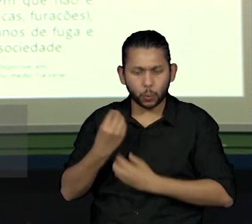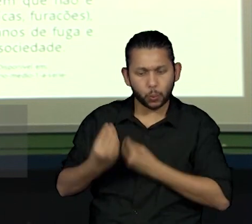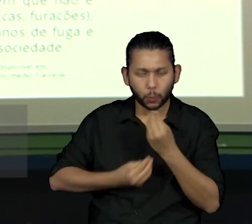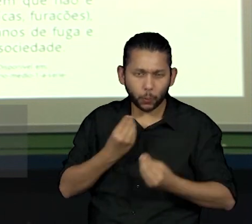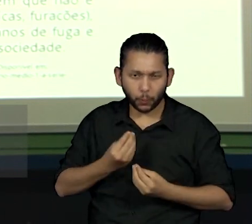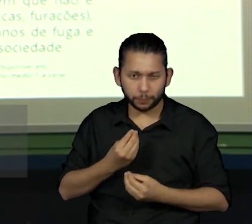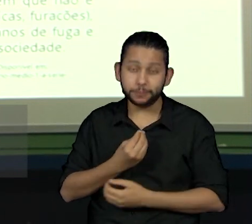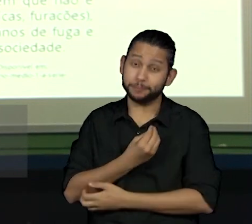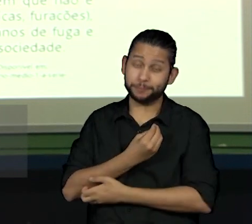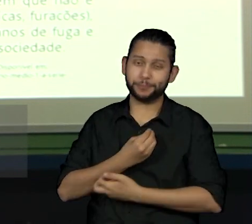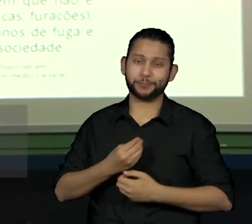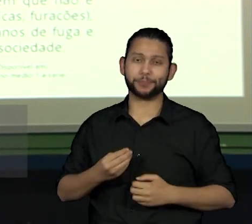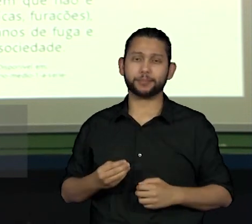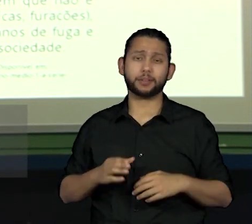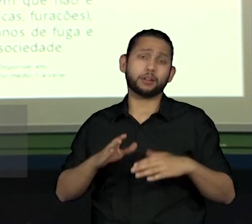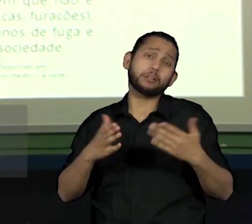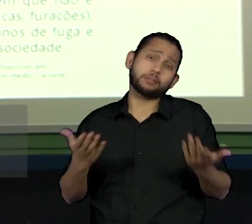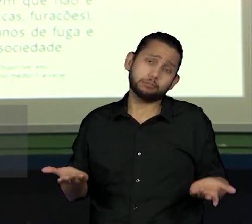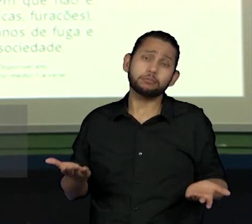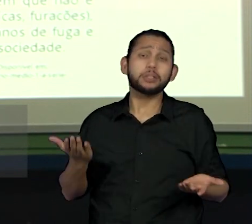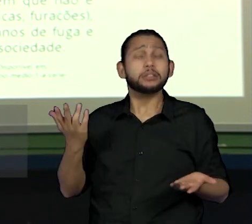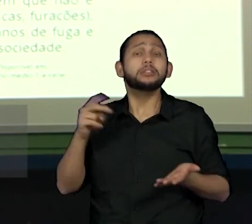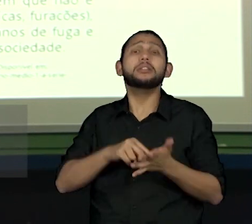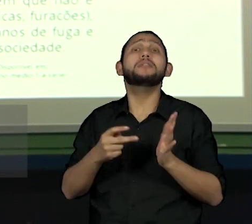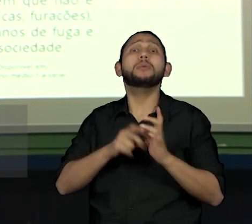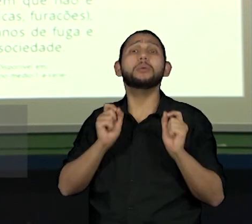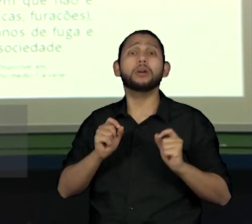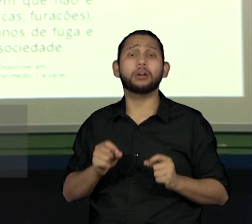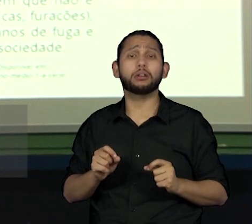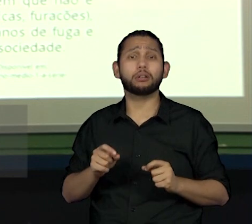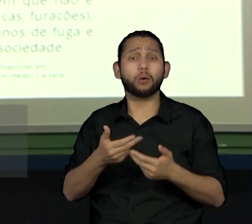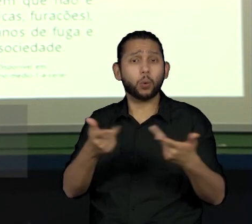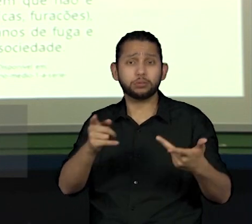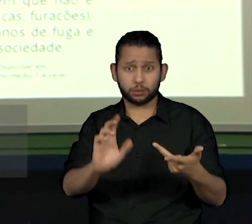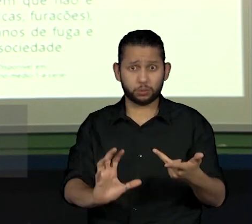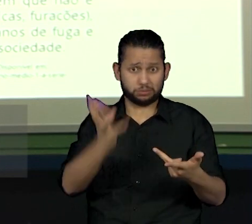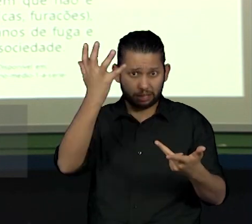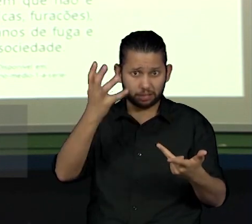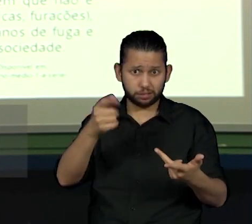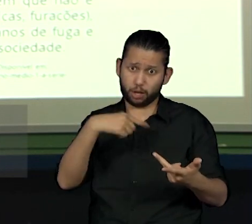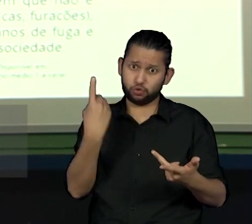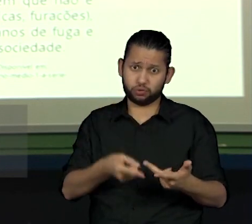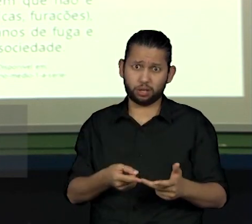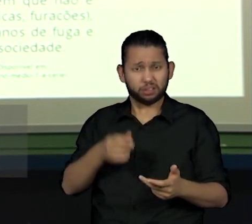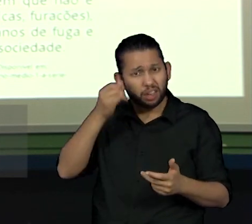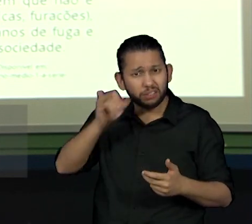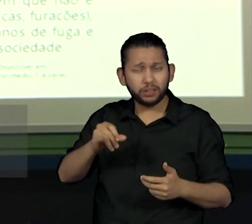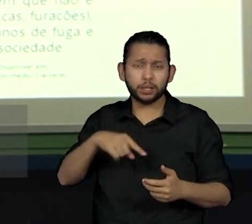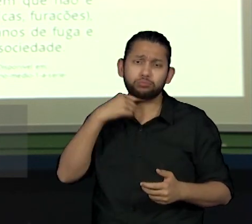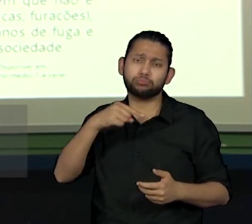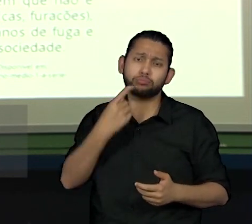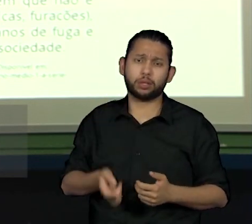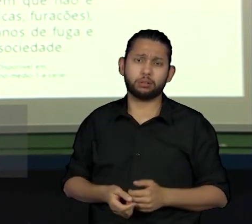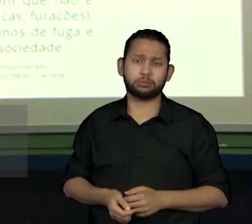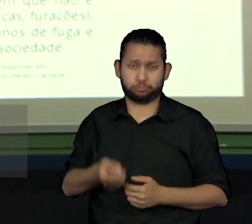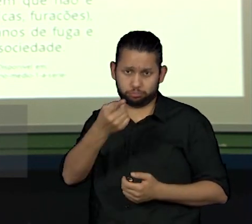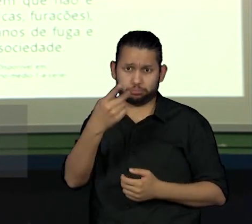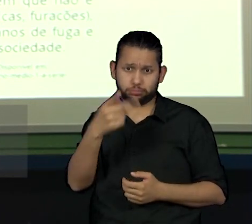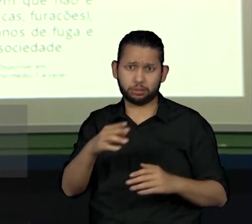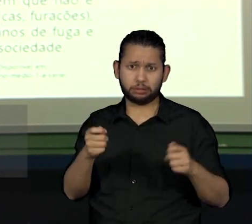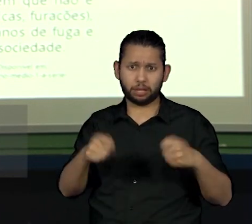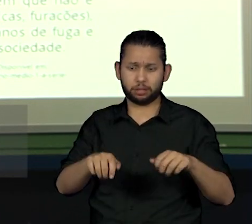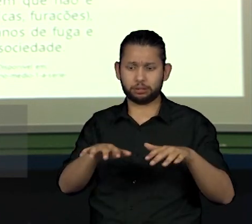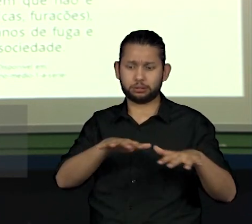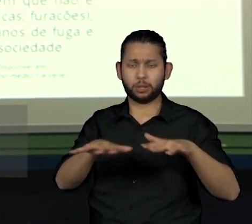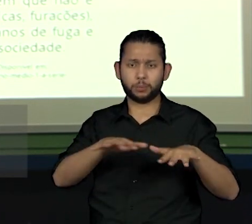dizer? Que tem evento que não tem o que fazer. Ele vai acontecer. Então, por exemplo, um terremoto. Vai acontecer